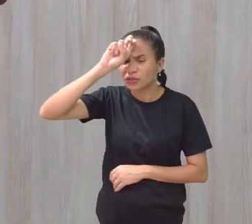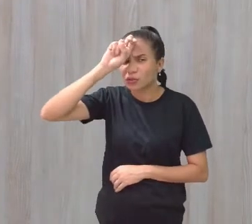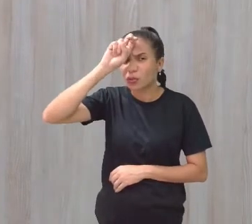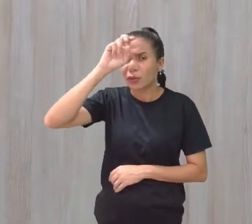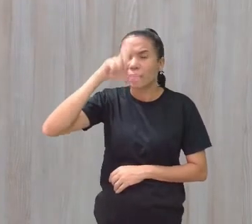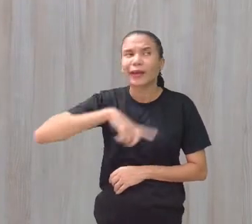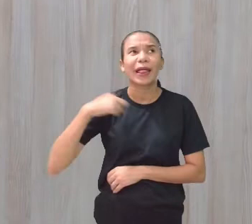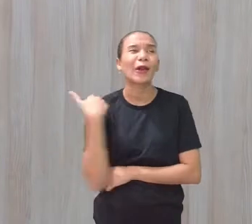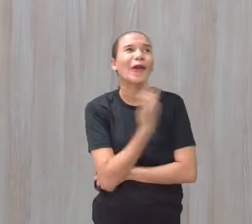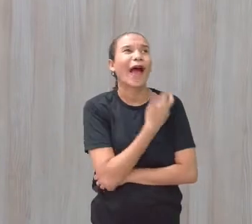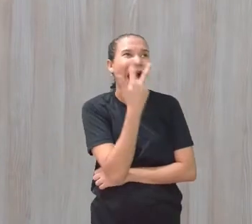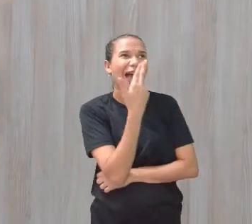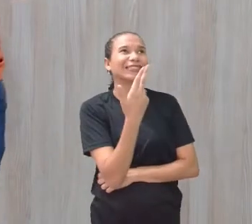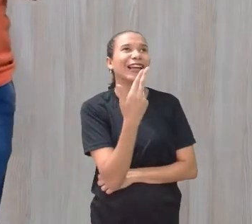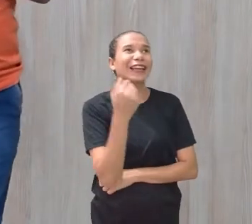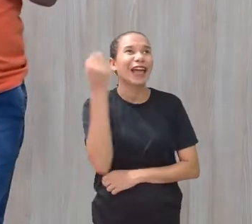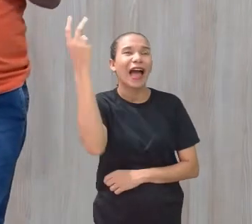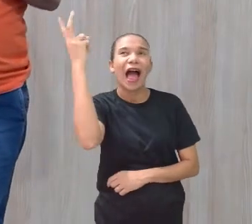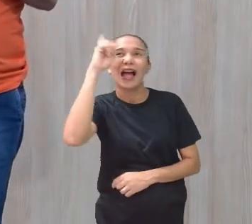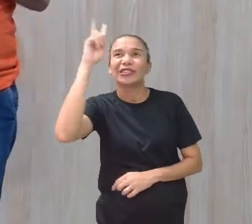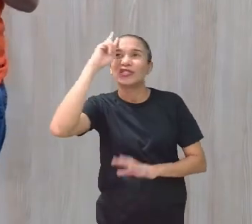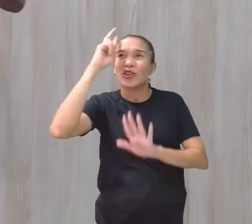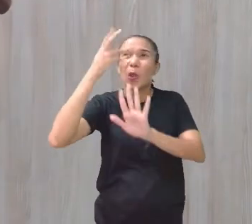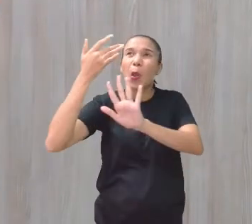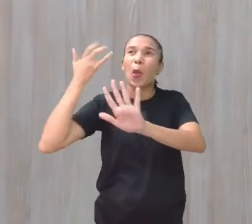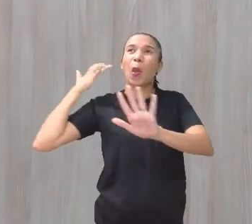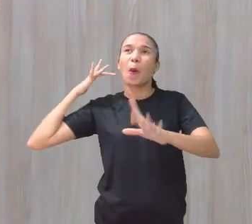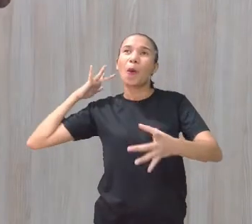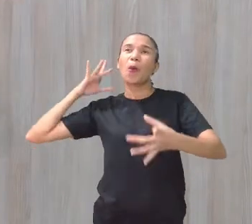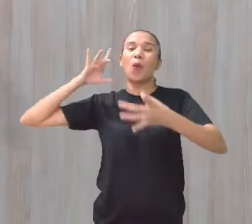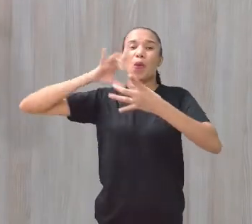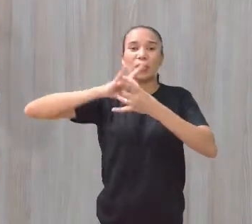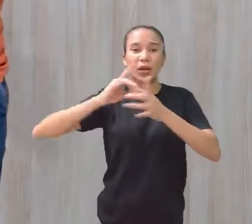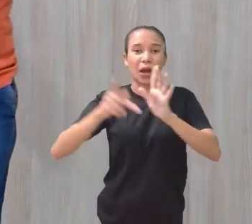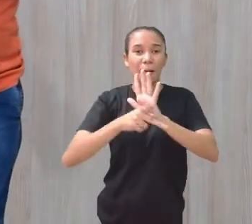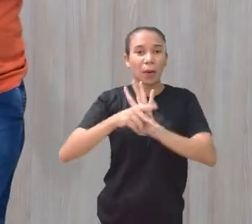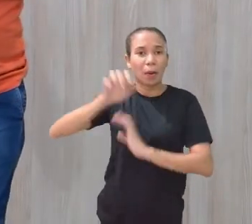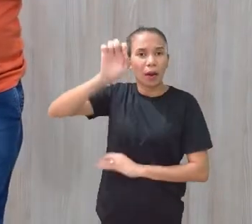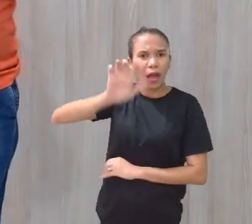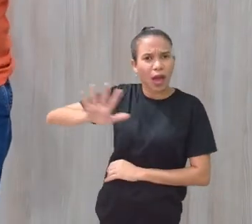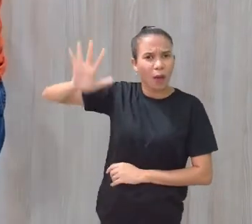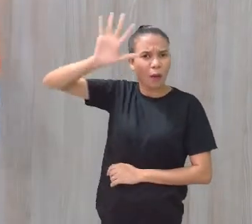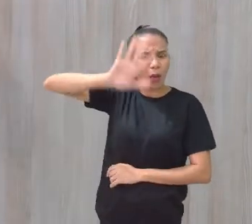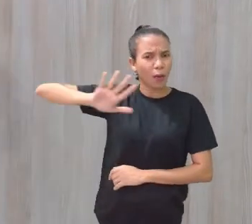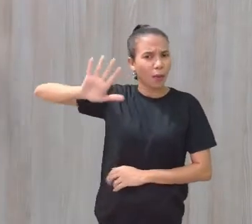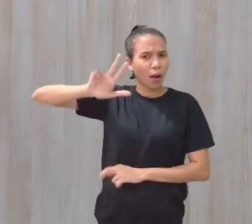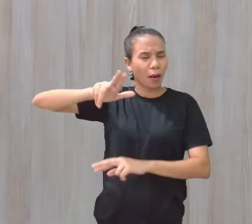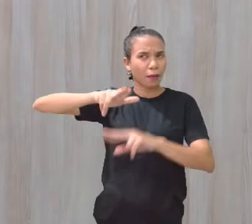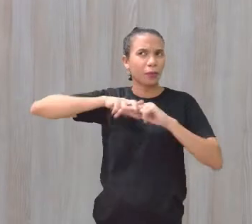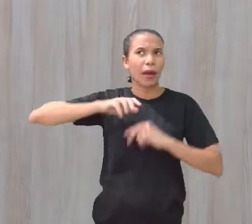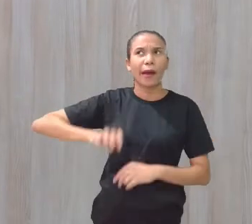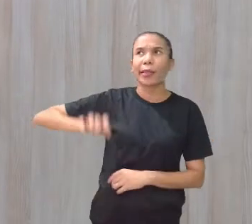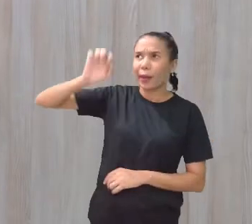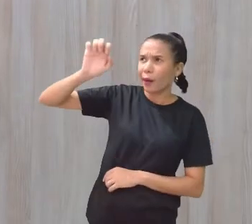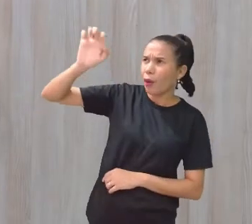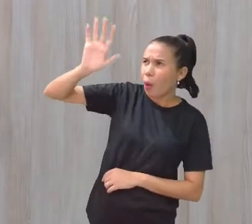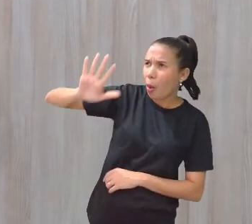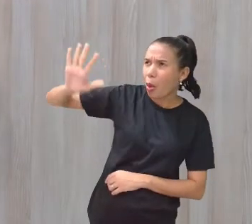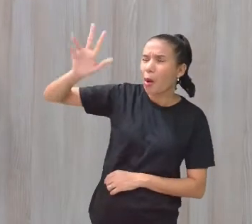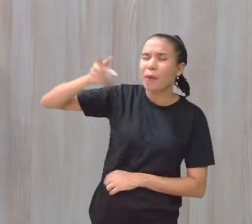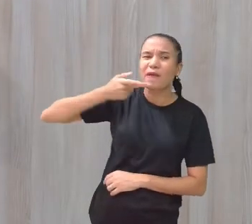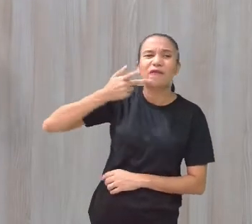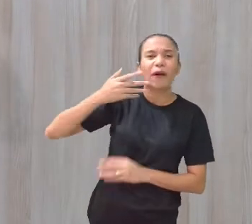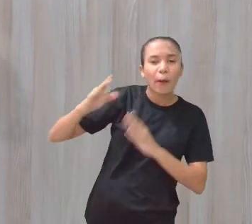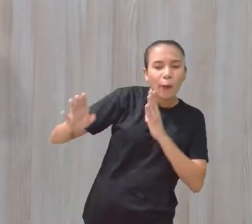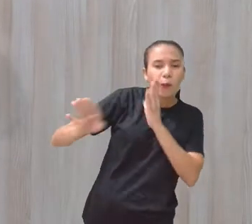gente acha que a história do Egito está ligada ao continente europeu, porque muito do que se